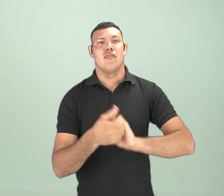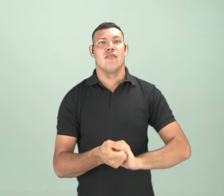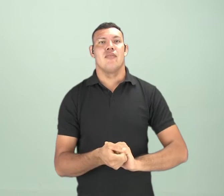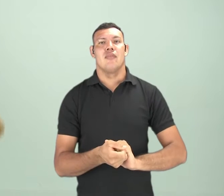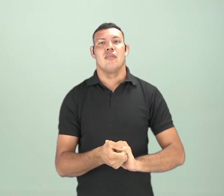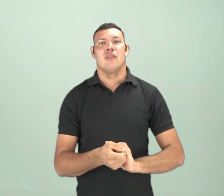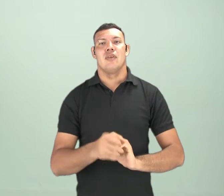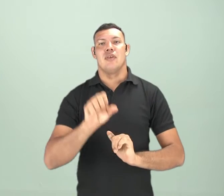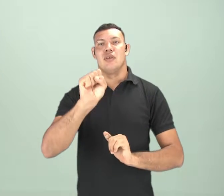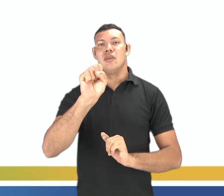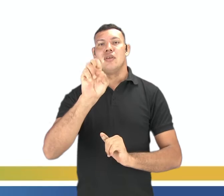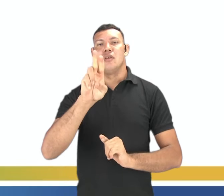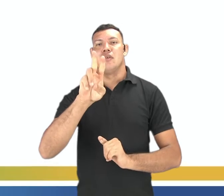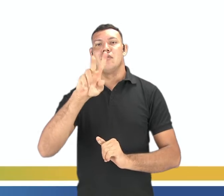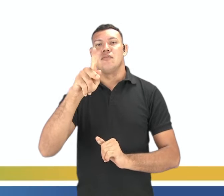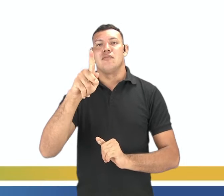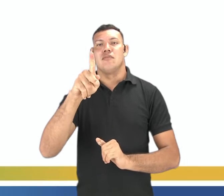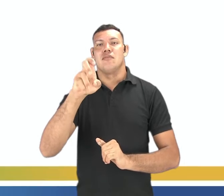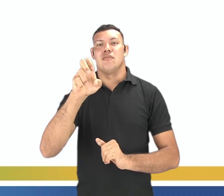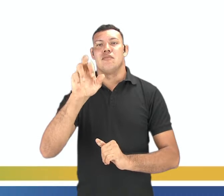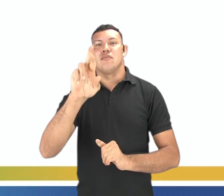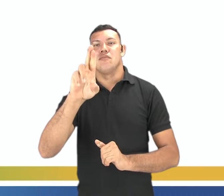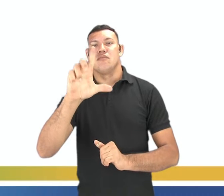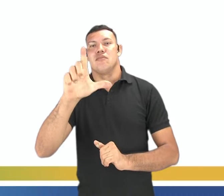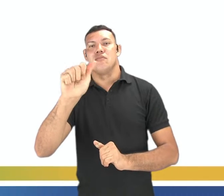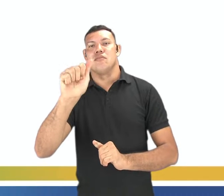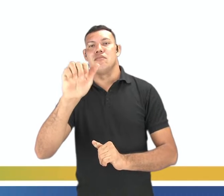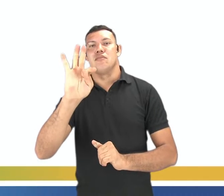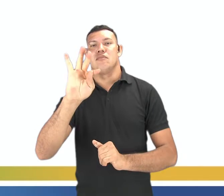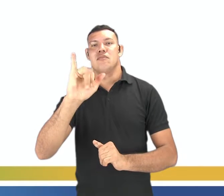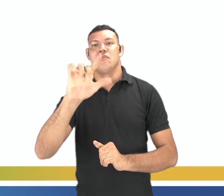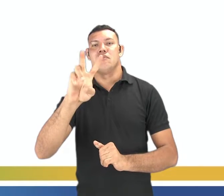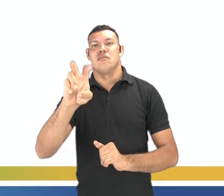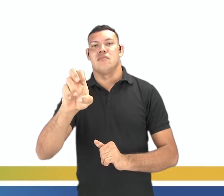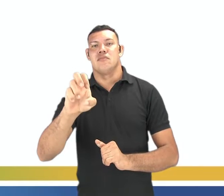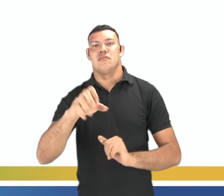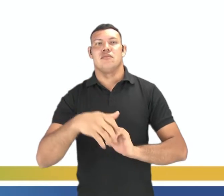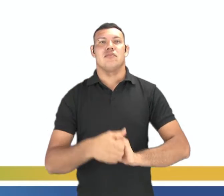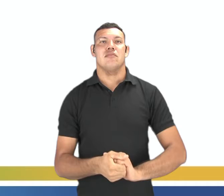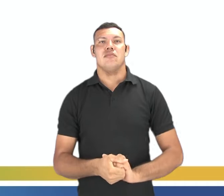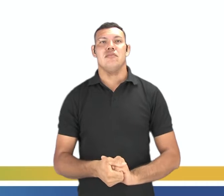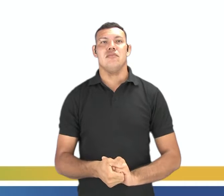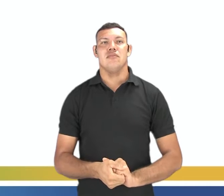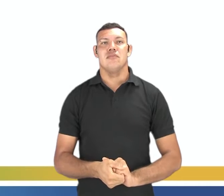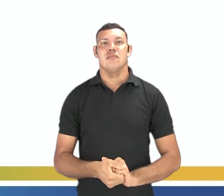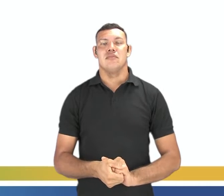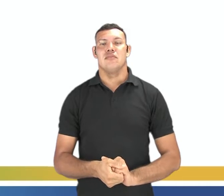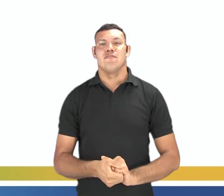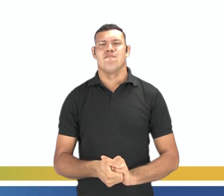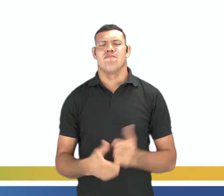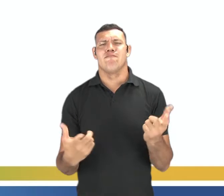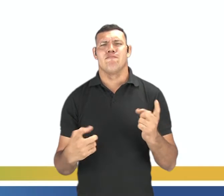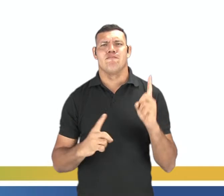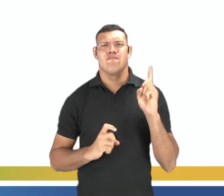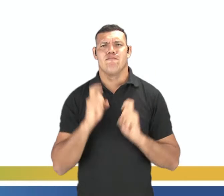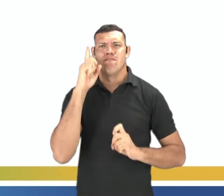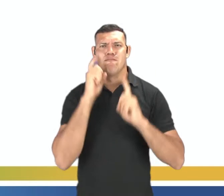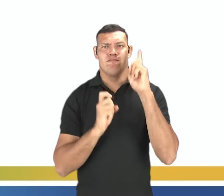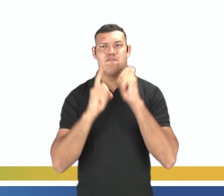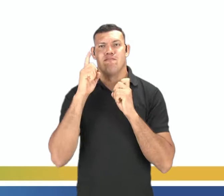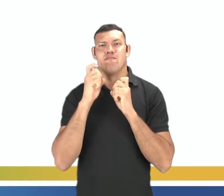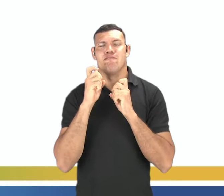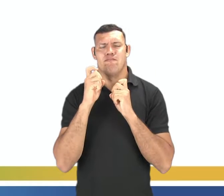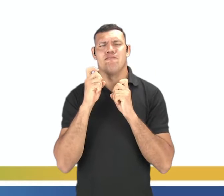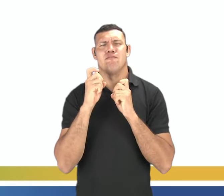são superlatives, ok? Então vamos lá, acompanhem comigo. O superlativo expressa o grau